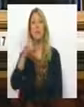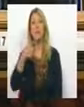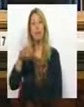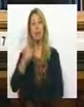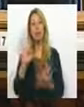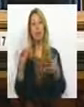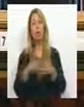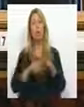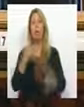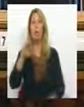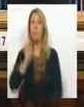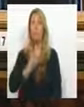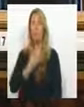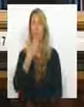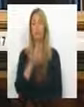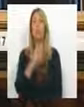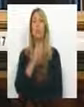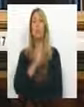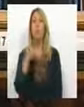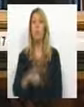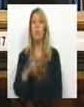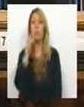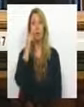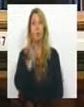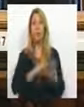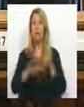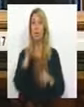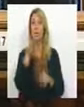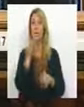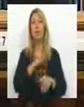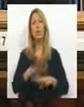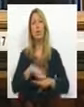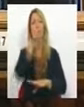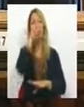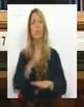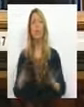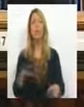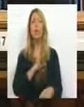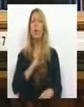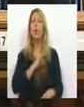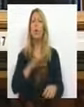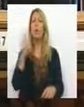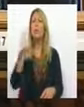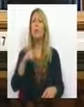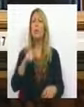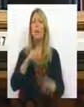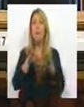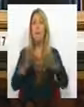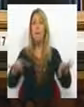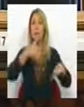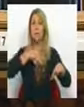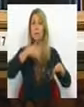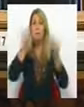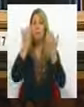Sim, faz favor. Sr. Presidente, senhores deputados, senhores membros do Governo, Sr. Presidente, nós acabamos de ser informados verbalmente pela mesa que o